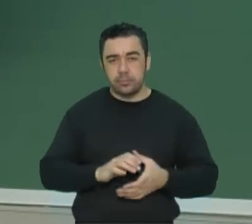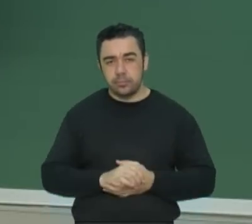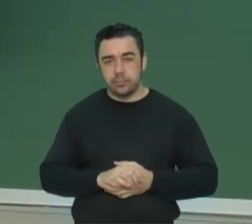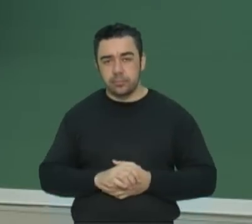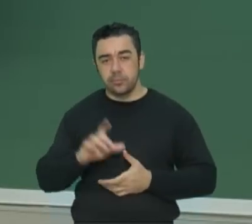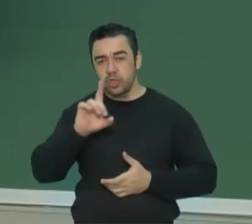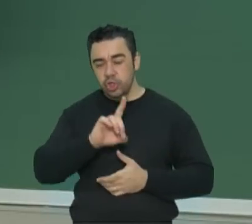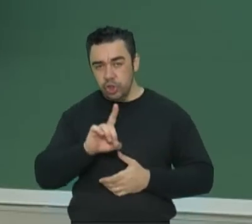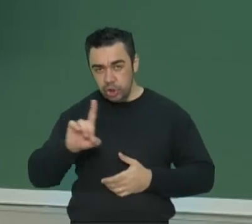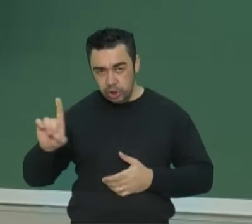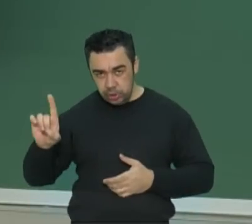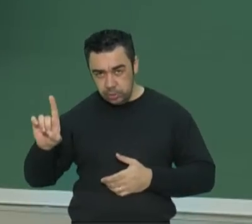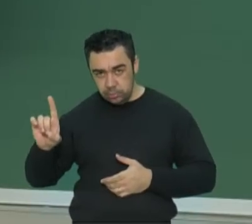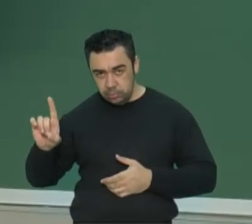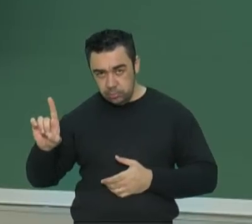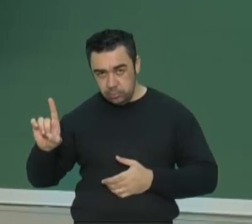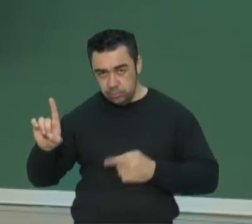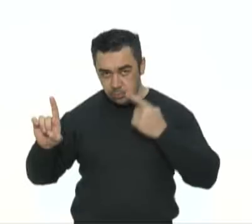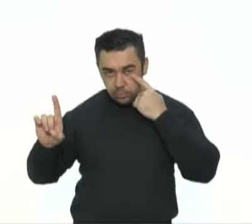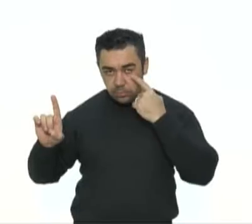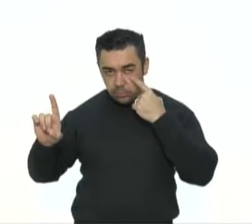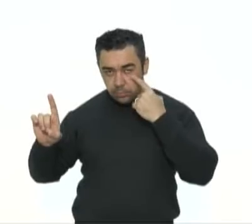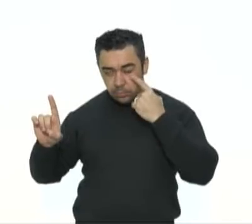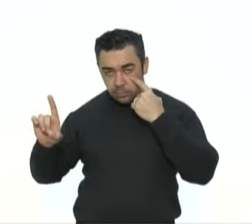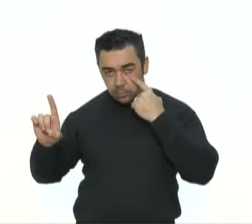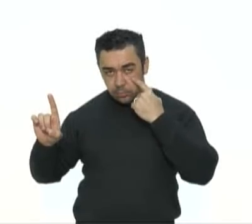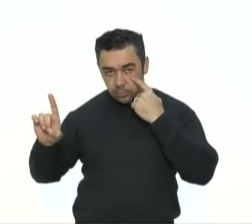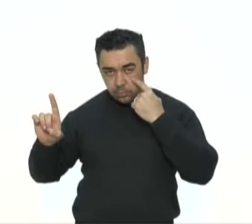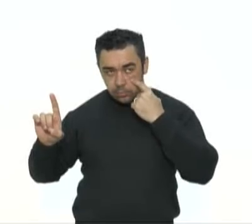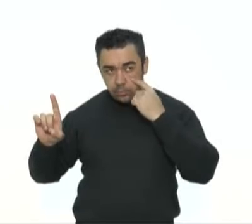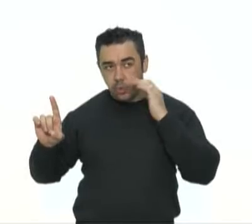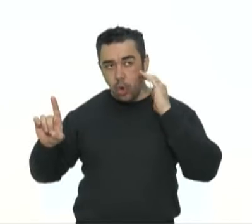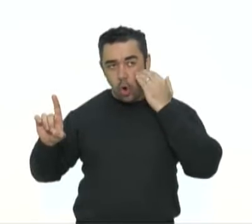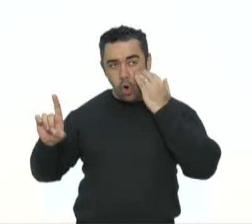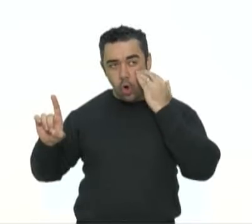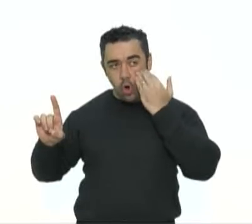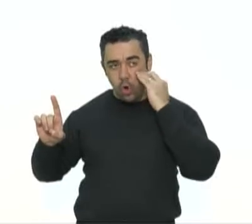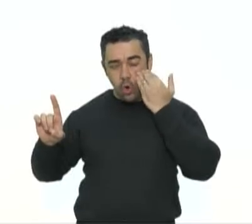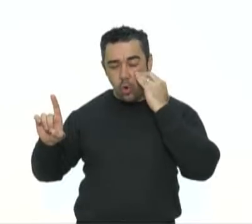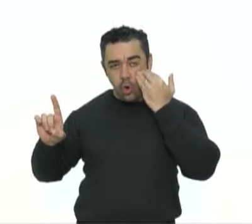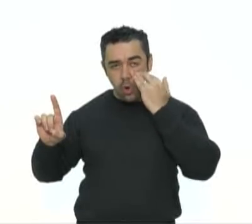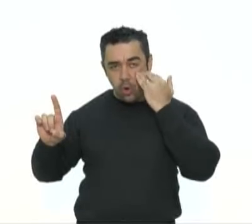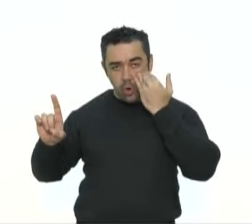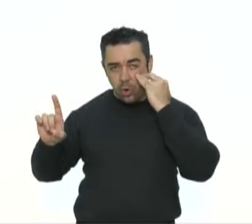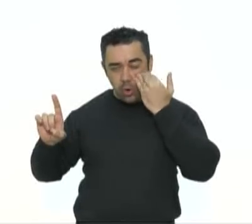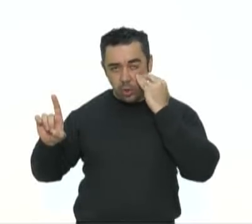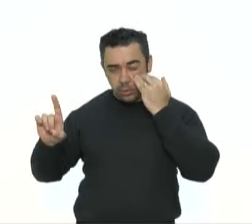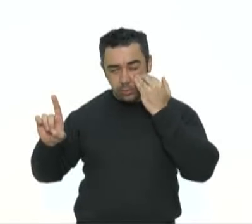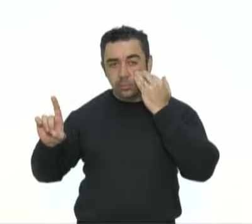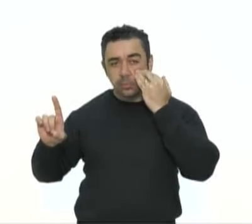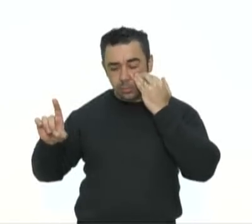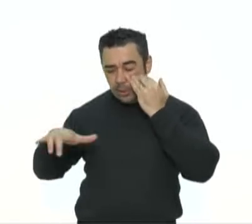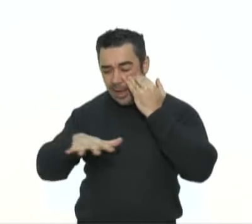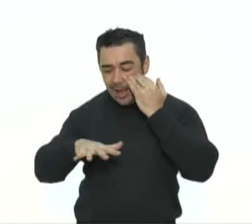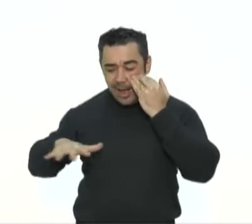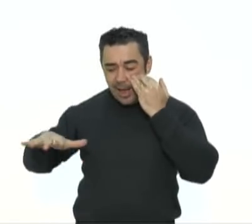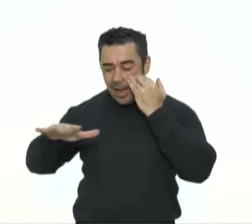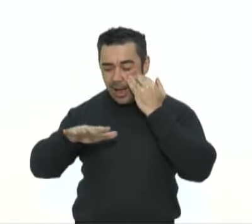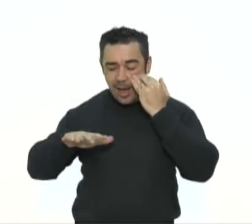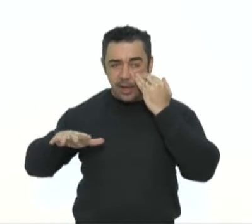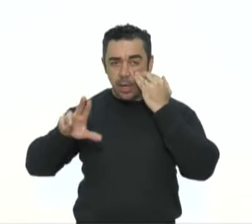lado direito, você tem então mais aí na cor rosa representada aí, essa zona de